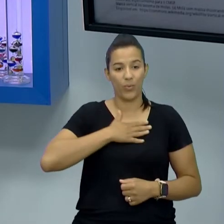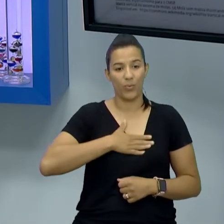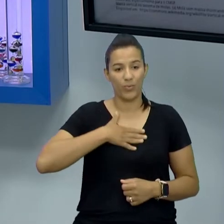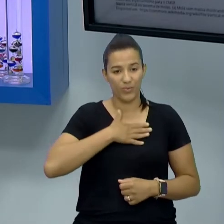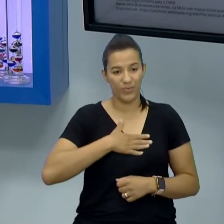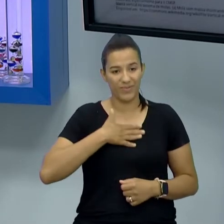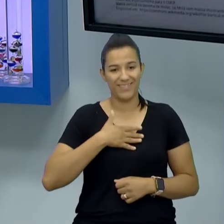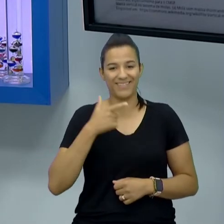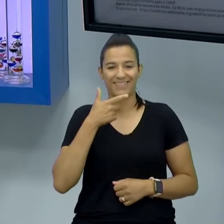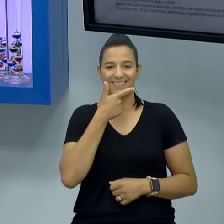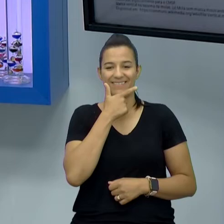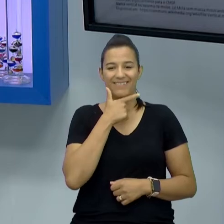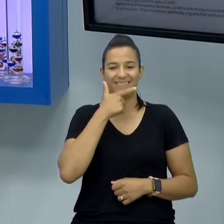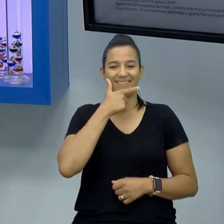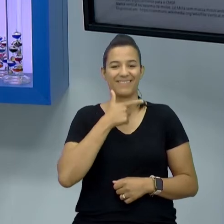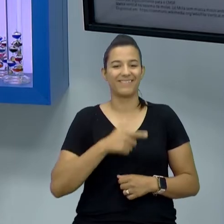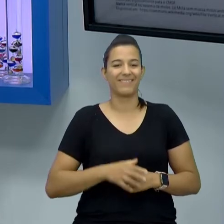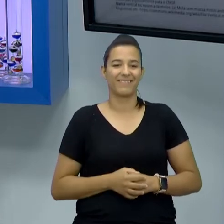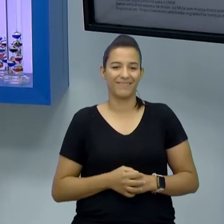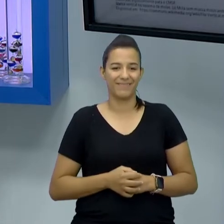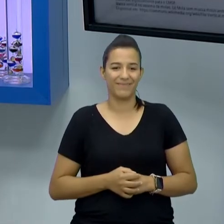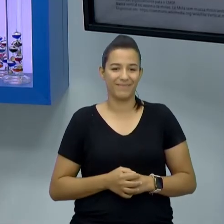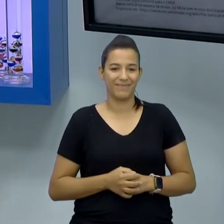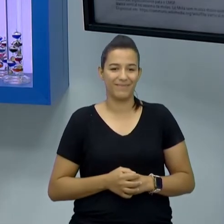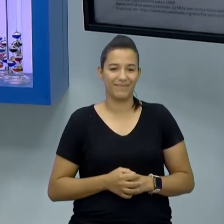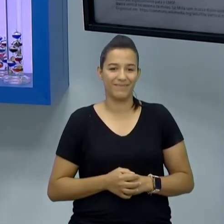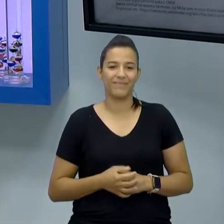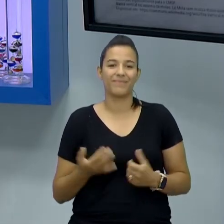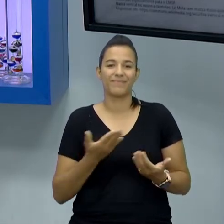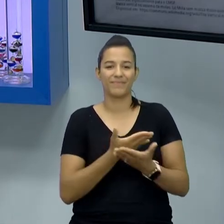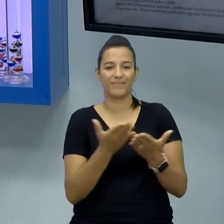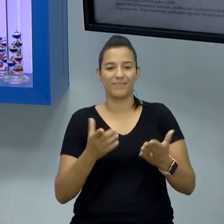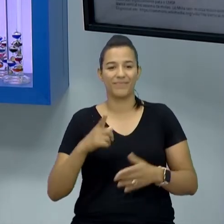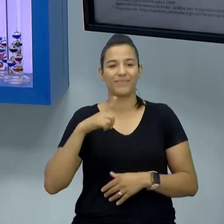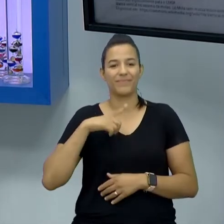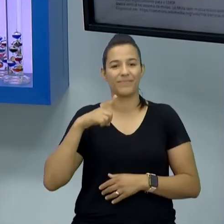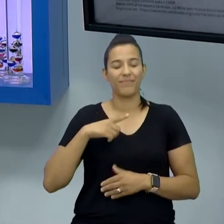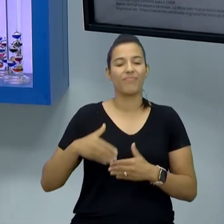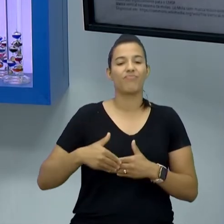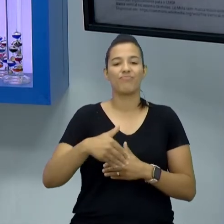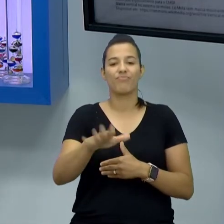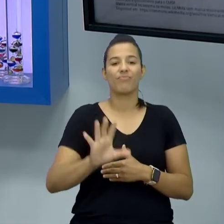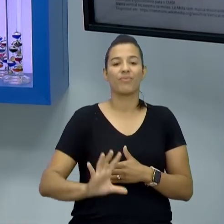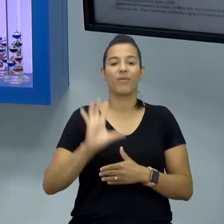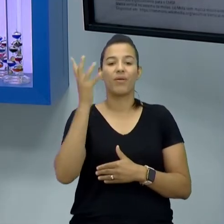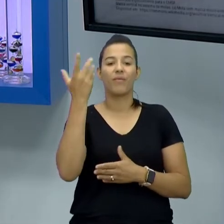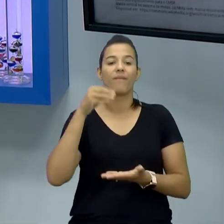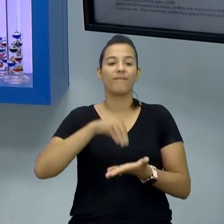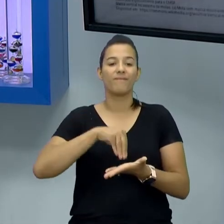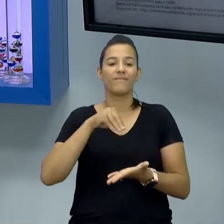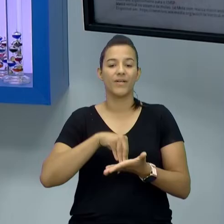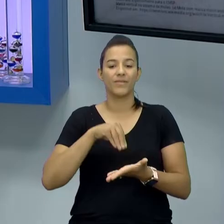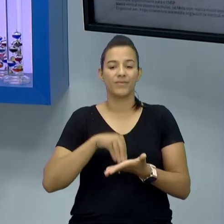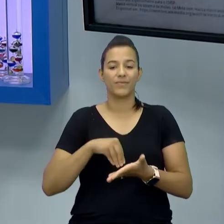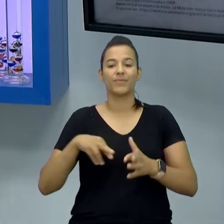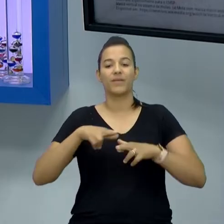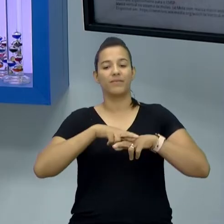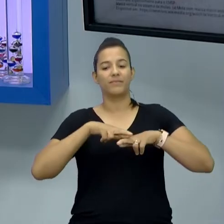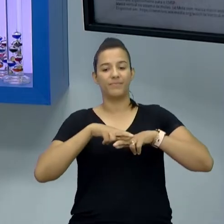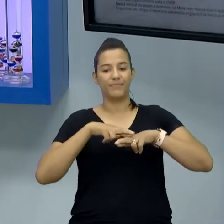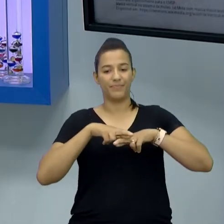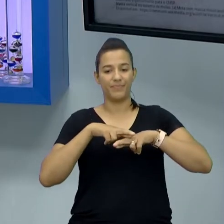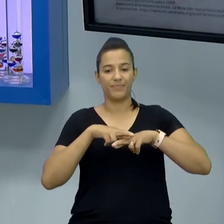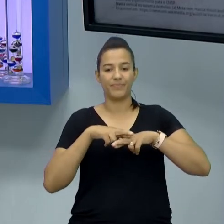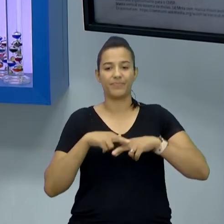olha. Dentinho dela, dentinho. Aê, pessoal, olha o que acontece. Faltou o quê? Eu não parei aonde? Na